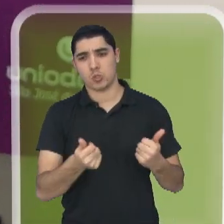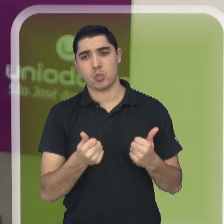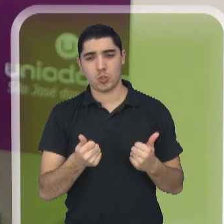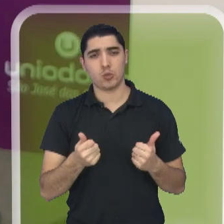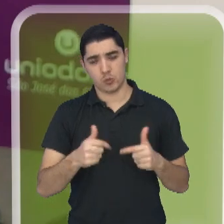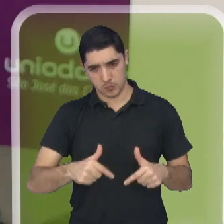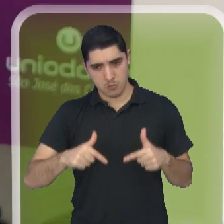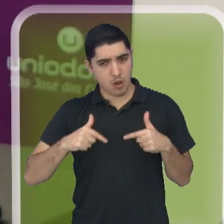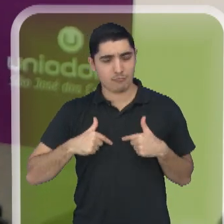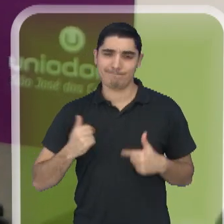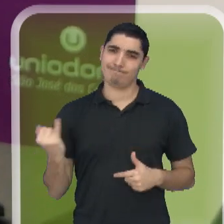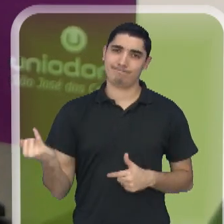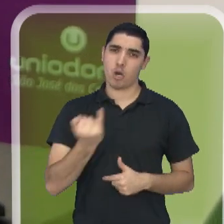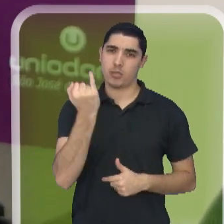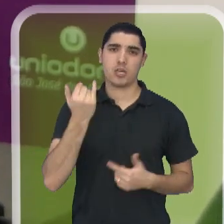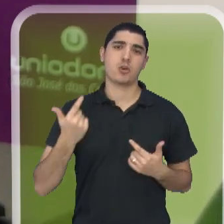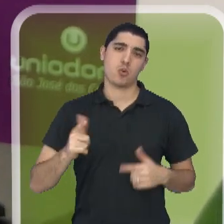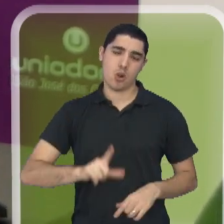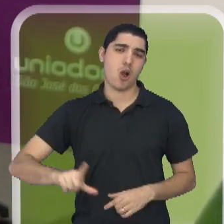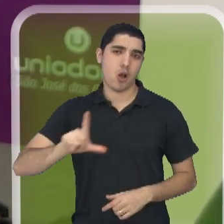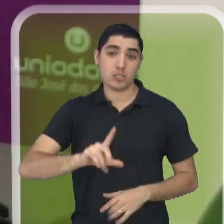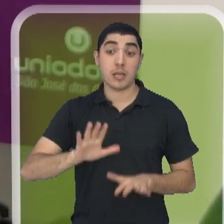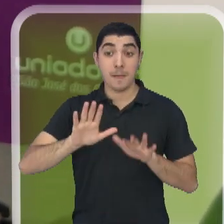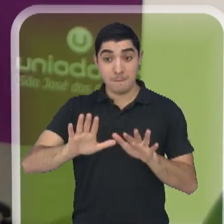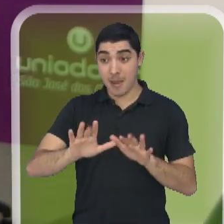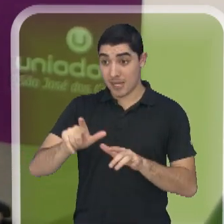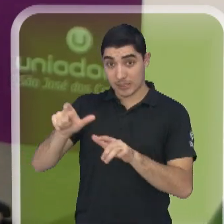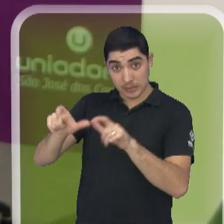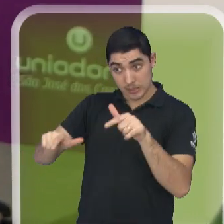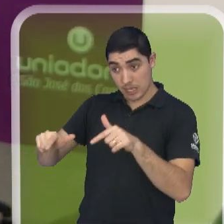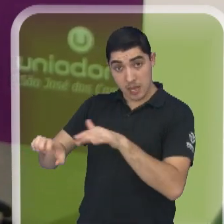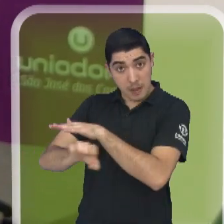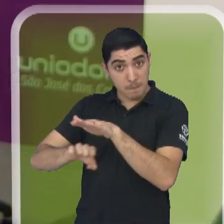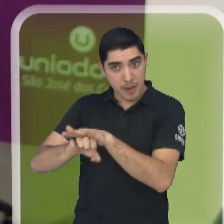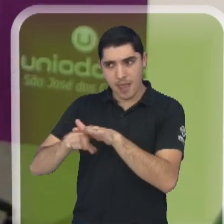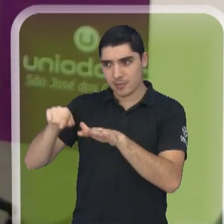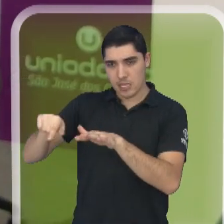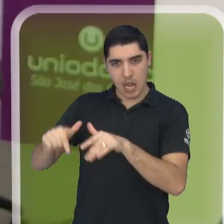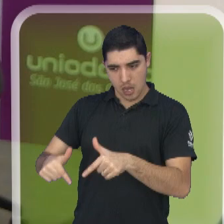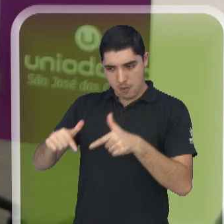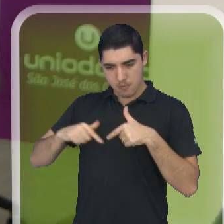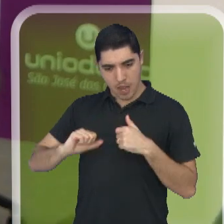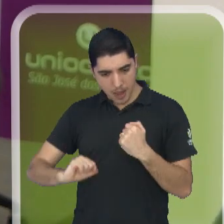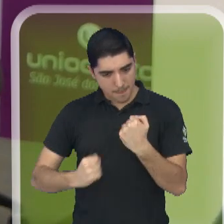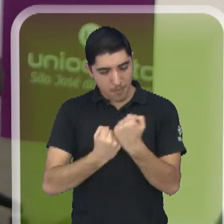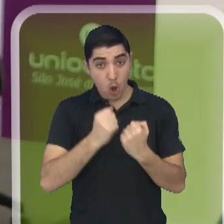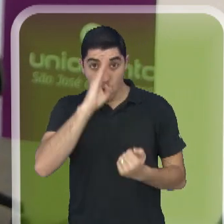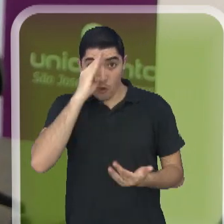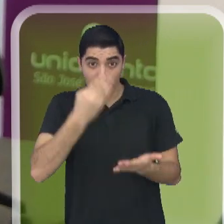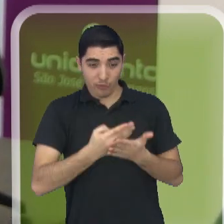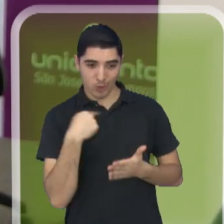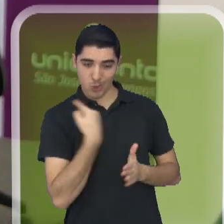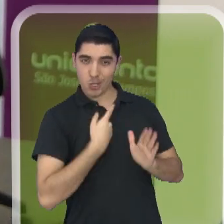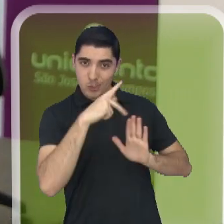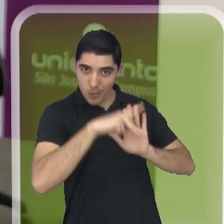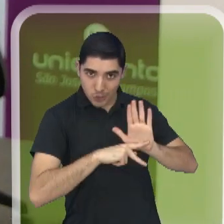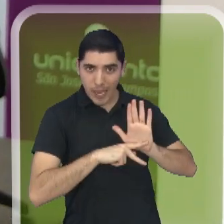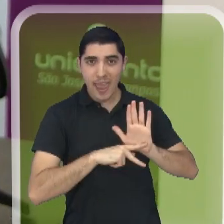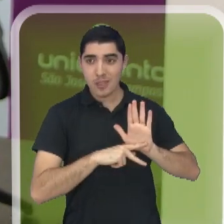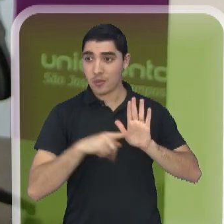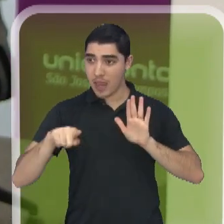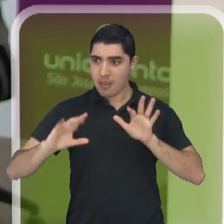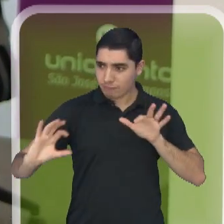são importantes, mas os que confiam no projeto e entraram para que a gente possa montar uma equipe mais competitiva